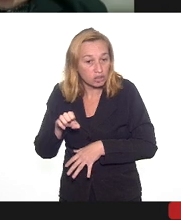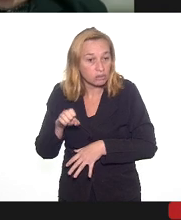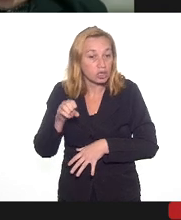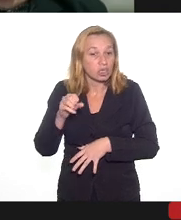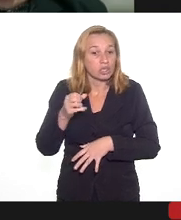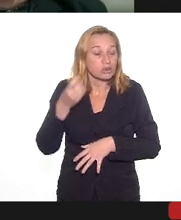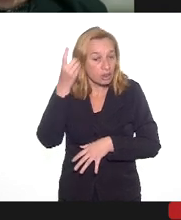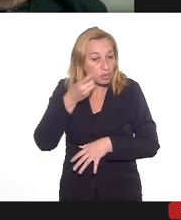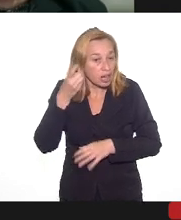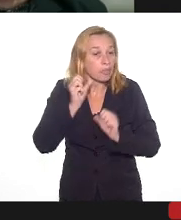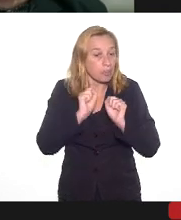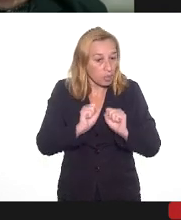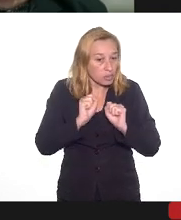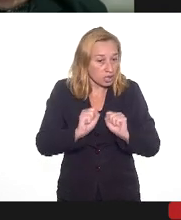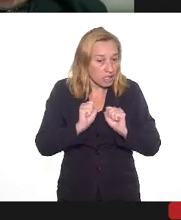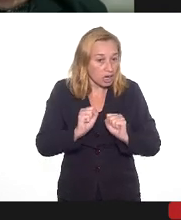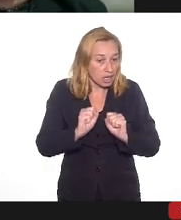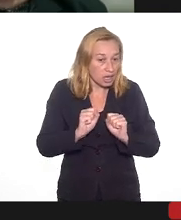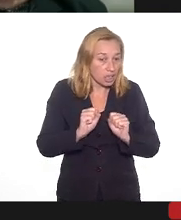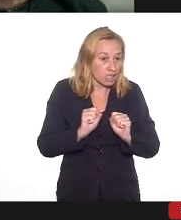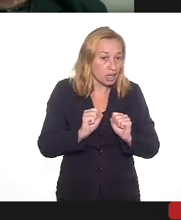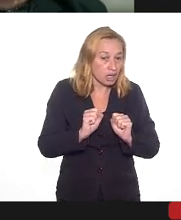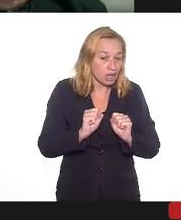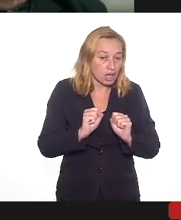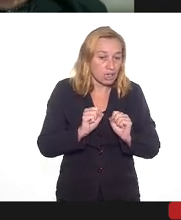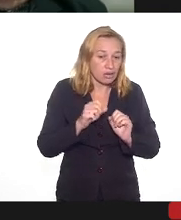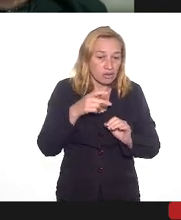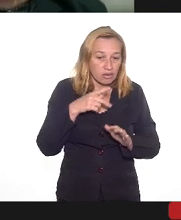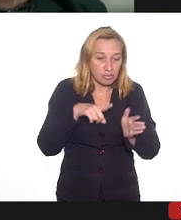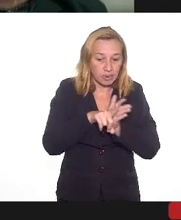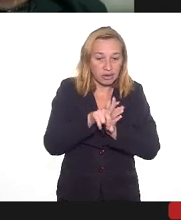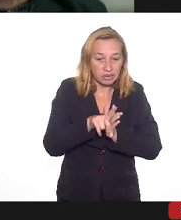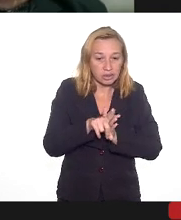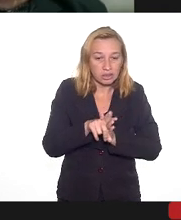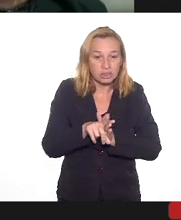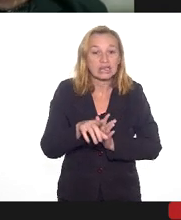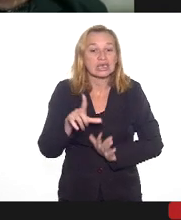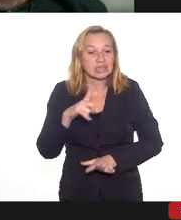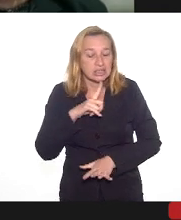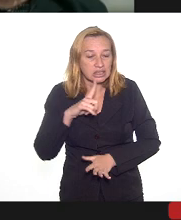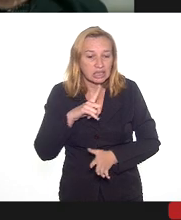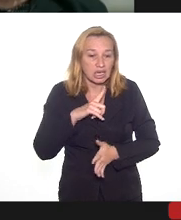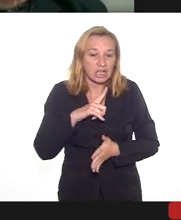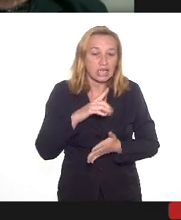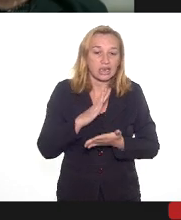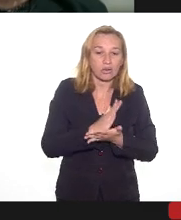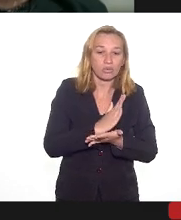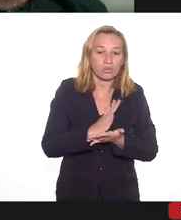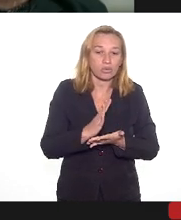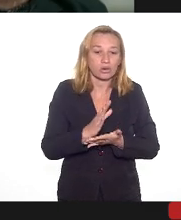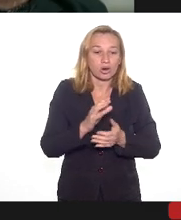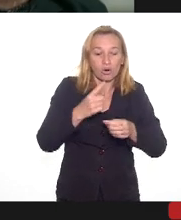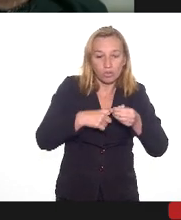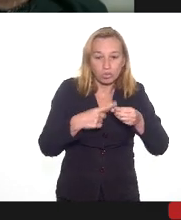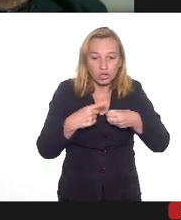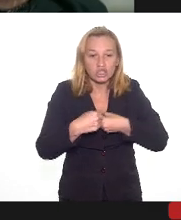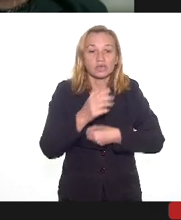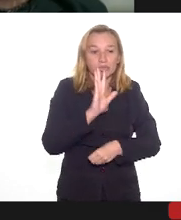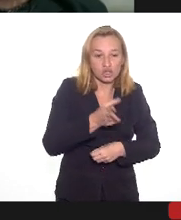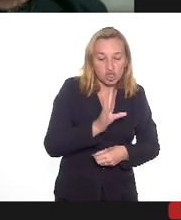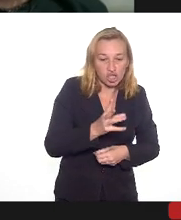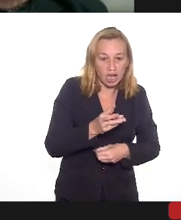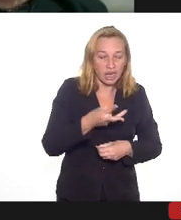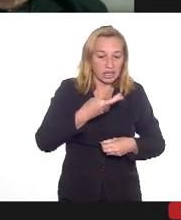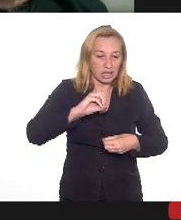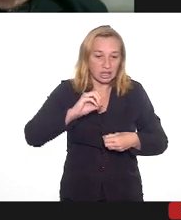deputado puder me lembrar depois. A discussão, pode ser depois. Então, tá, se há algum óbice legal, a gente sabe que alguns municípios já fizeram essa